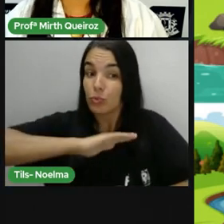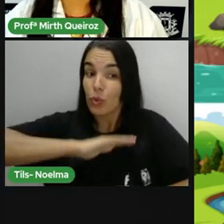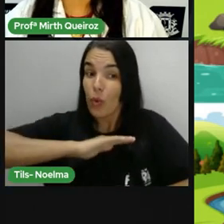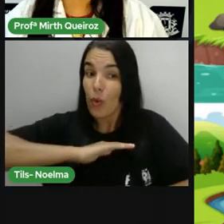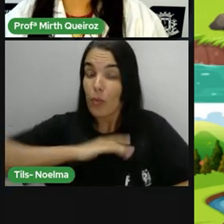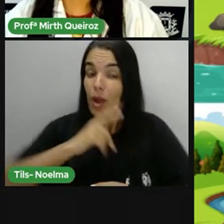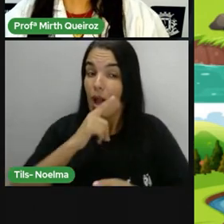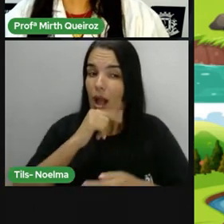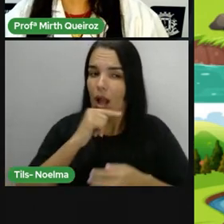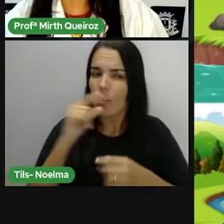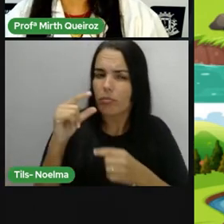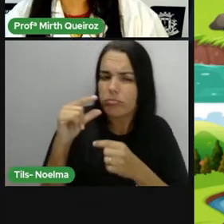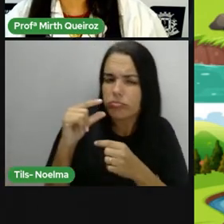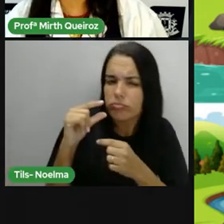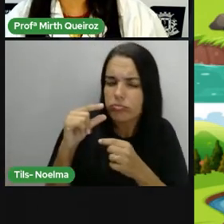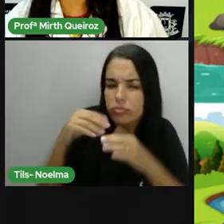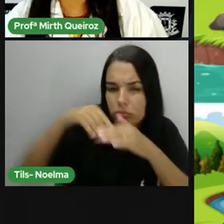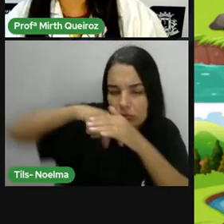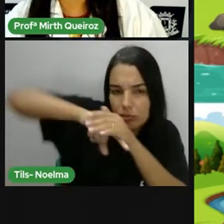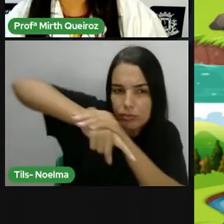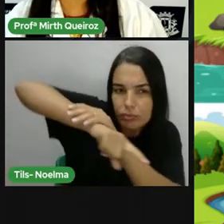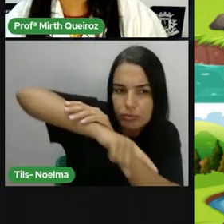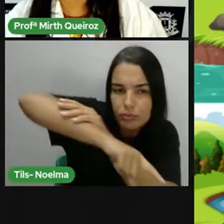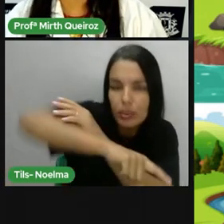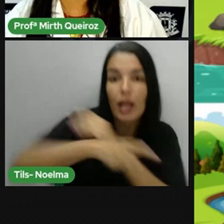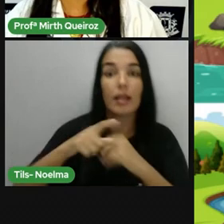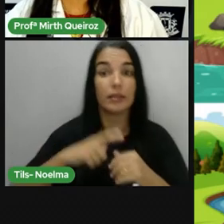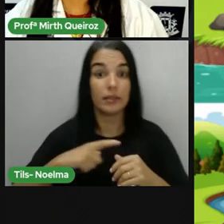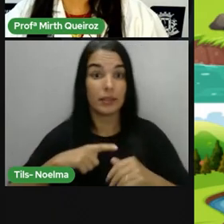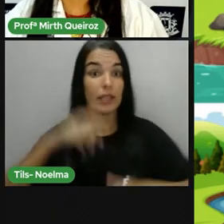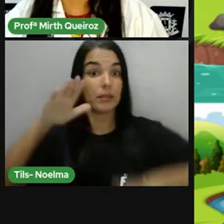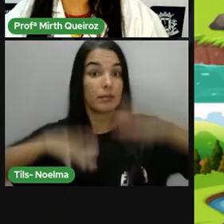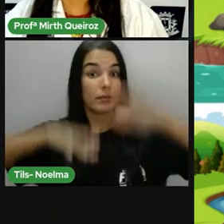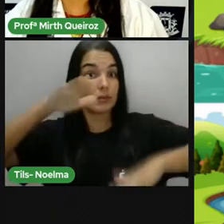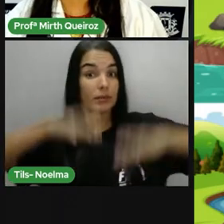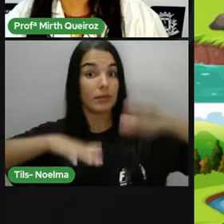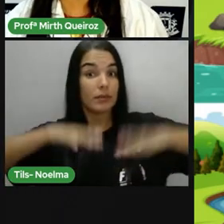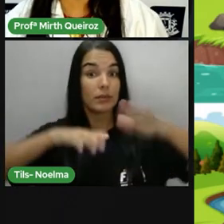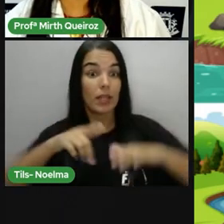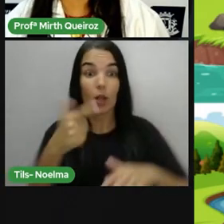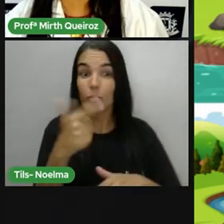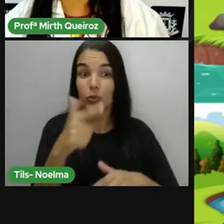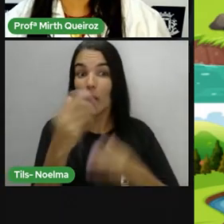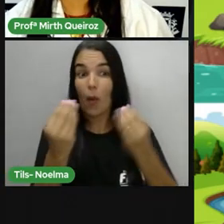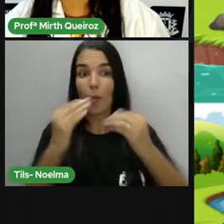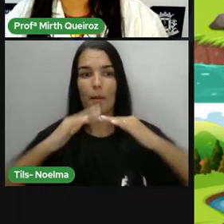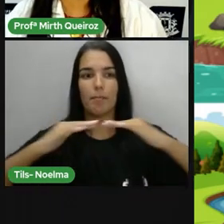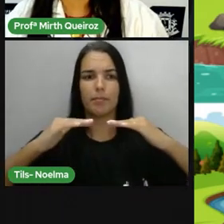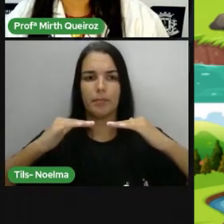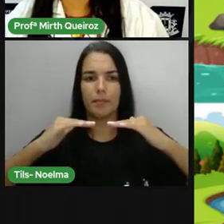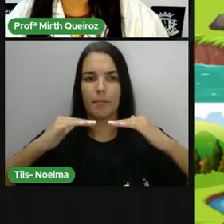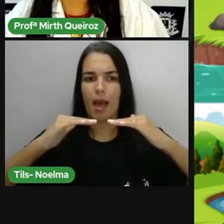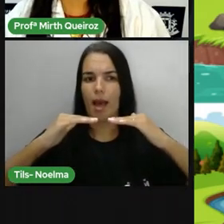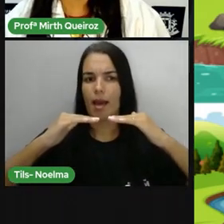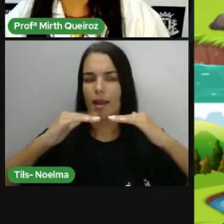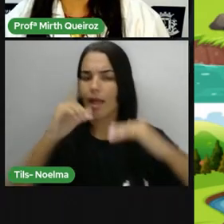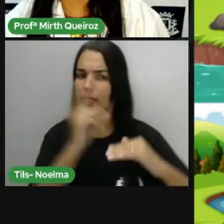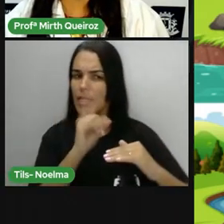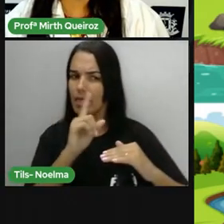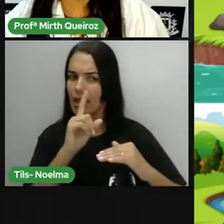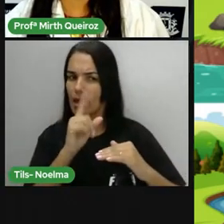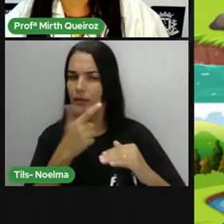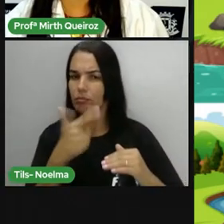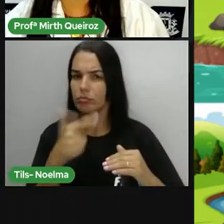baixa profundidade, com pouco fluxo, mas geralmente sem água estagnada. O que que é isso, Pro? Sem